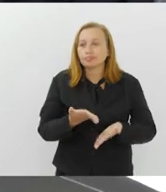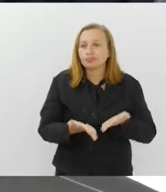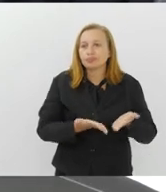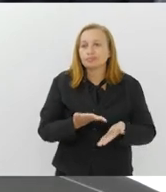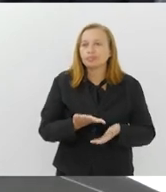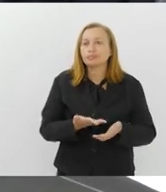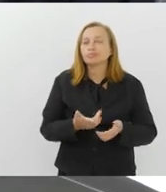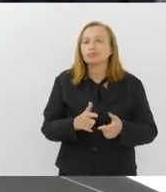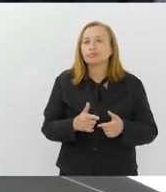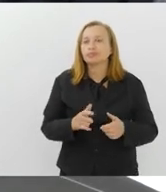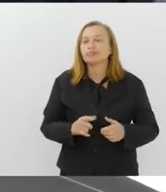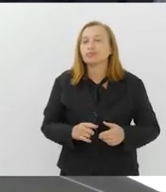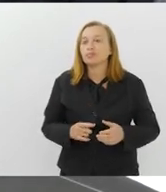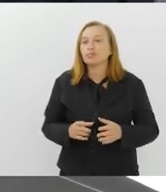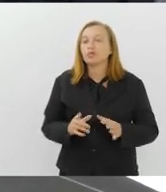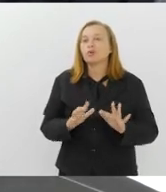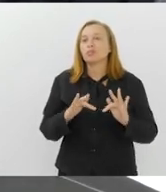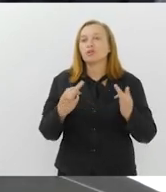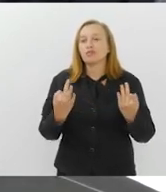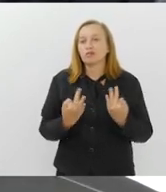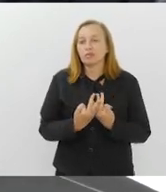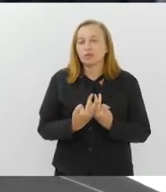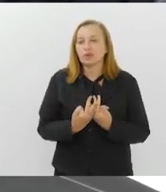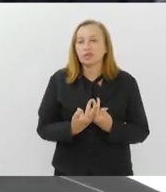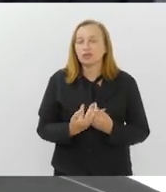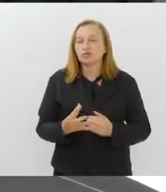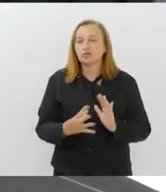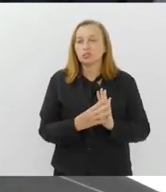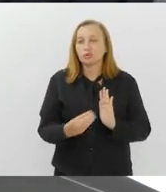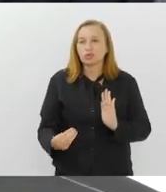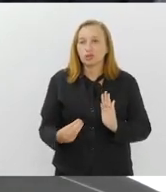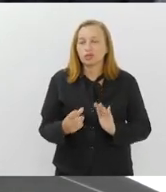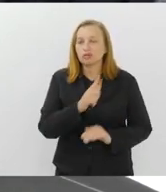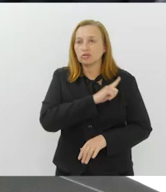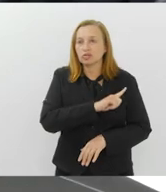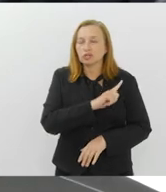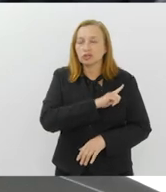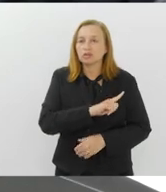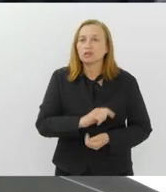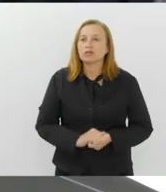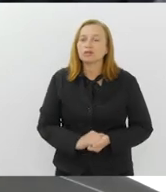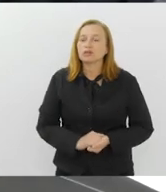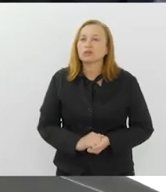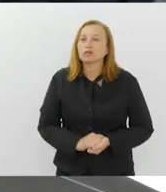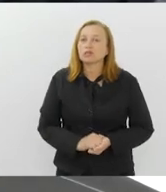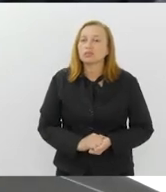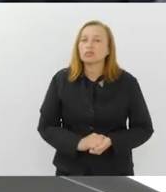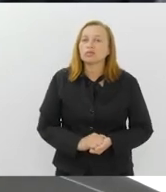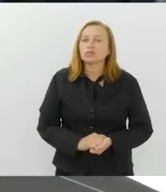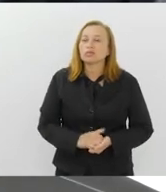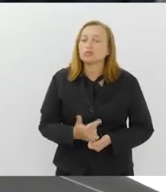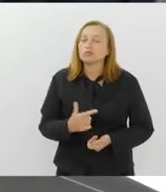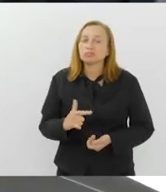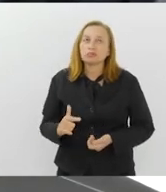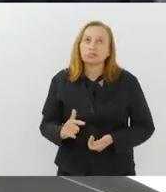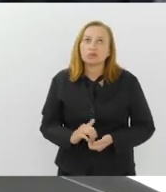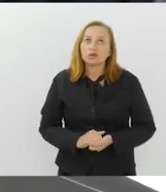grande família dentro do modelo de autogestão. Por princípio, a autogestão não tem